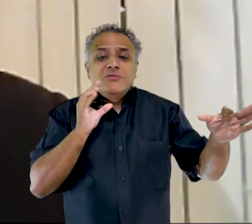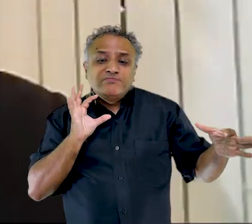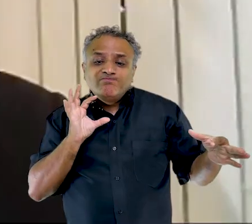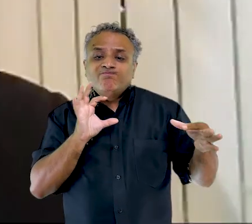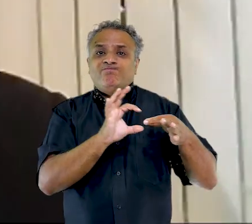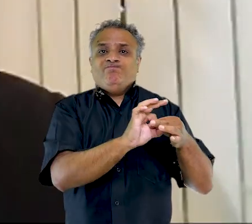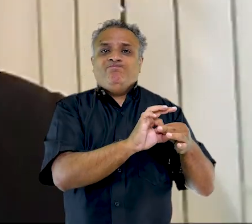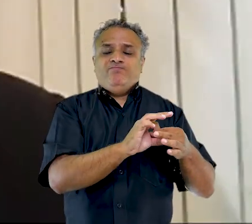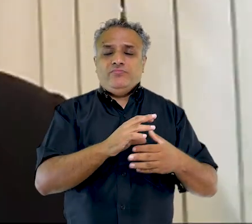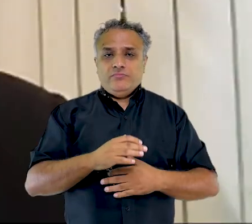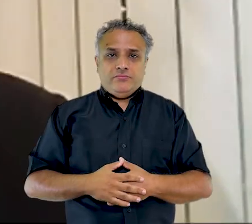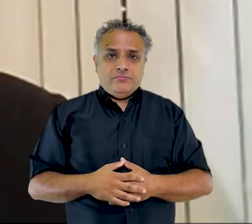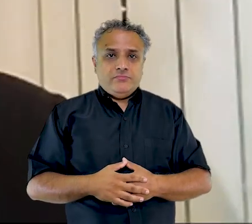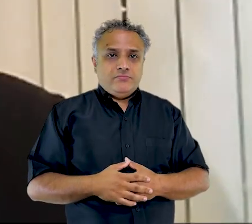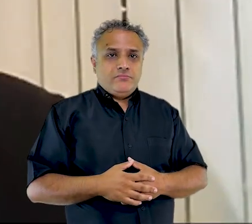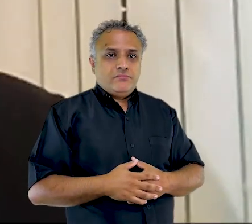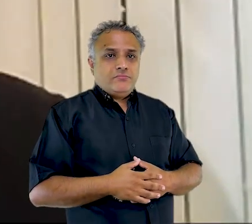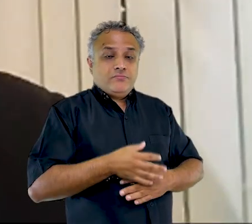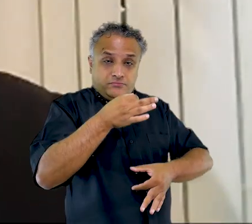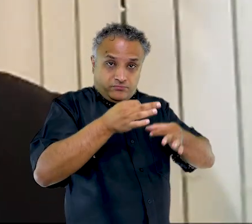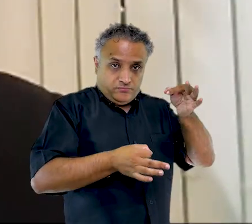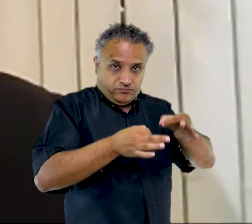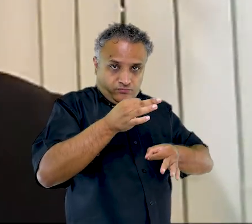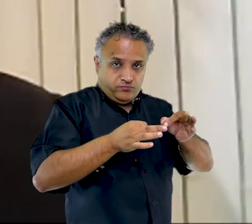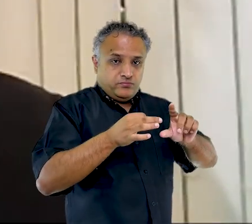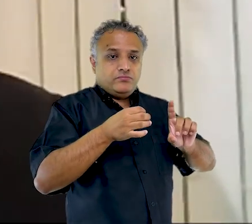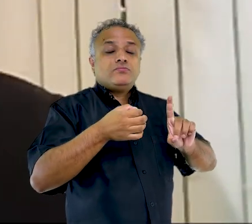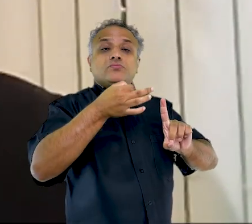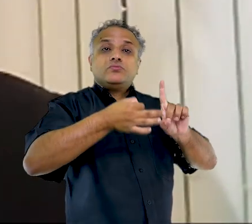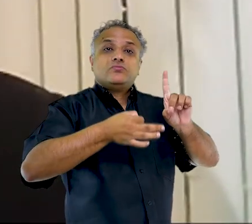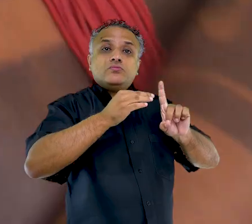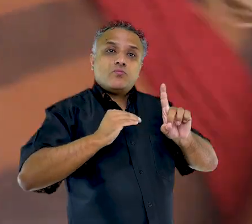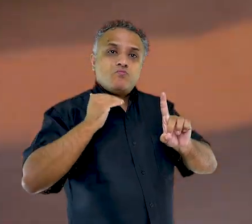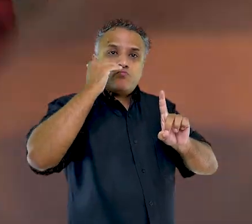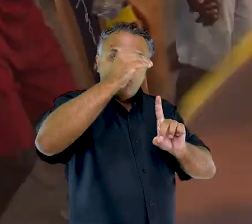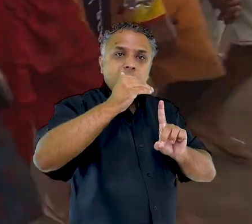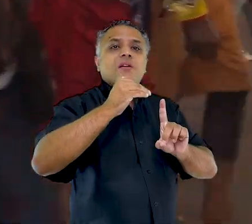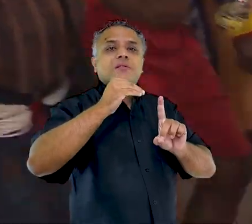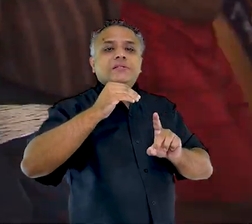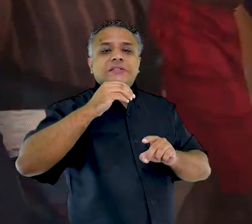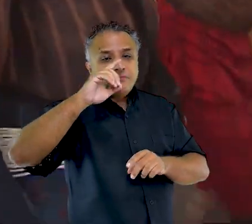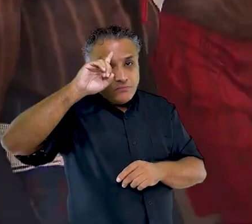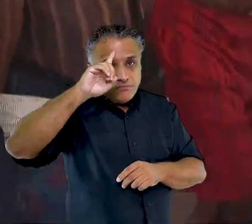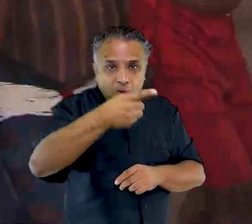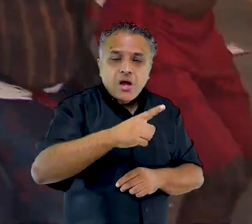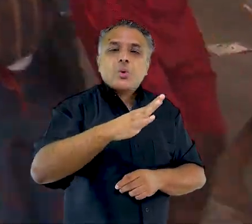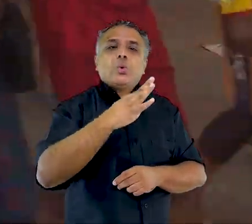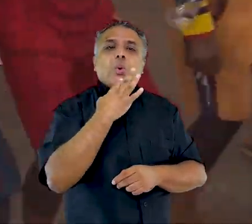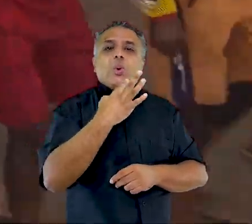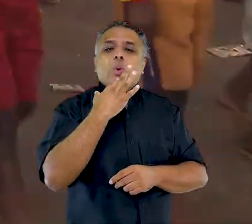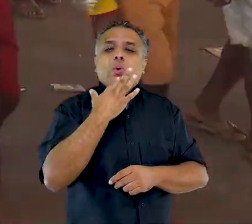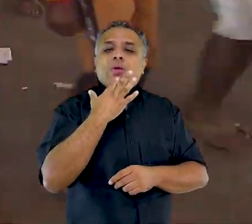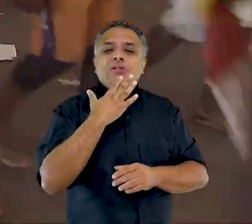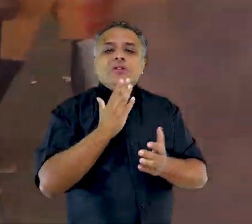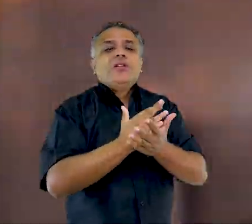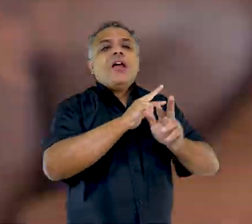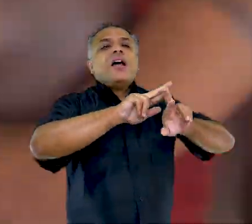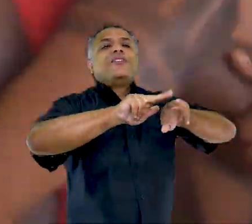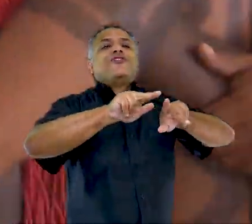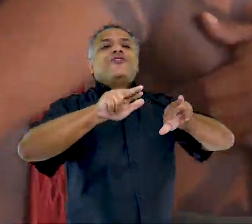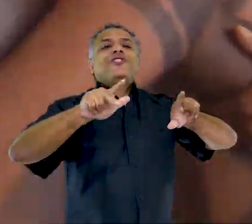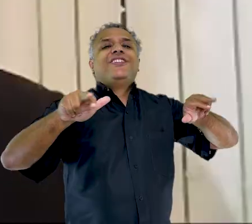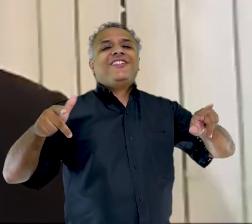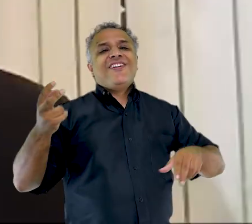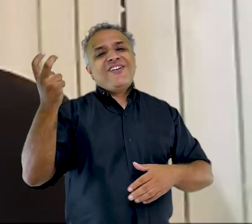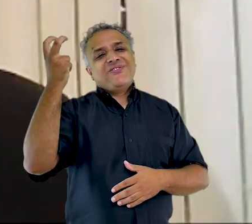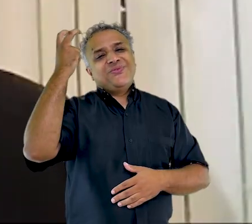ligação. Para o procurador Felício Pontes, a decisão do TRF1 é um marco no reconhecimento da diversidade cultural do